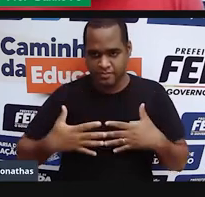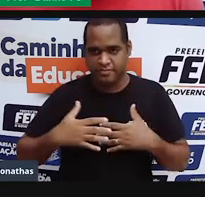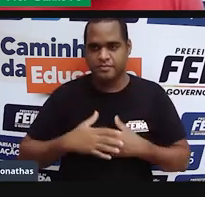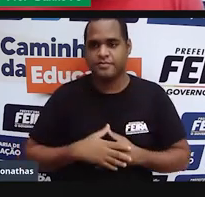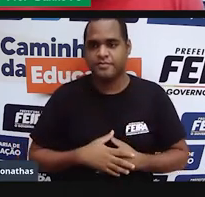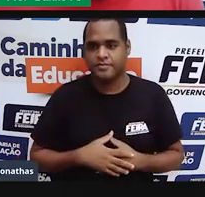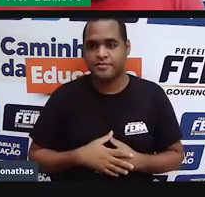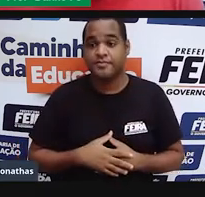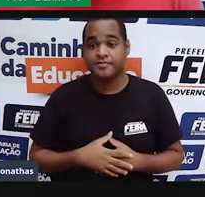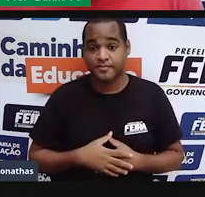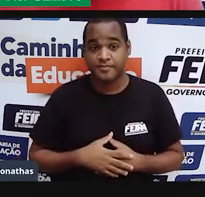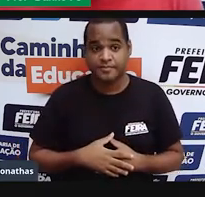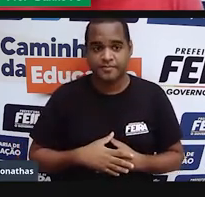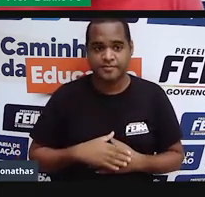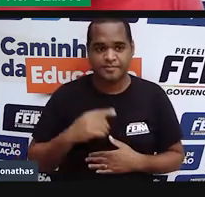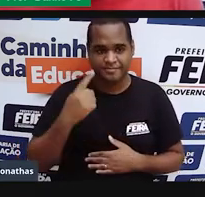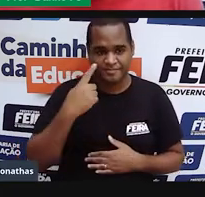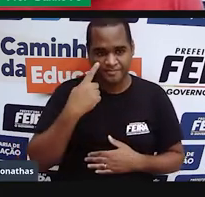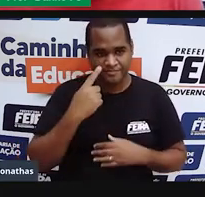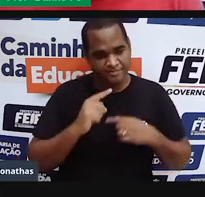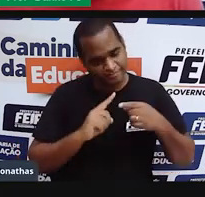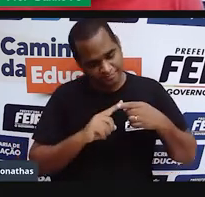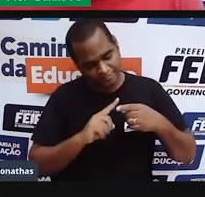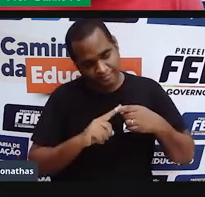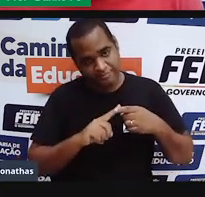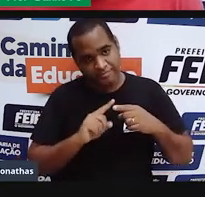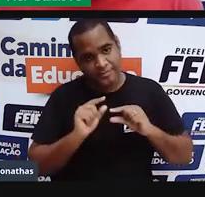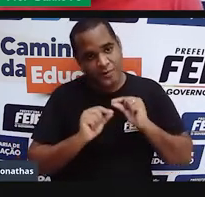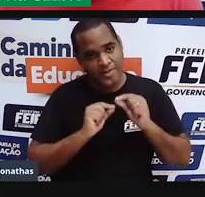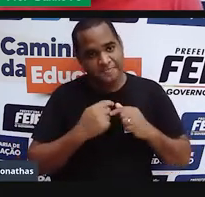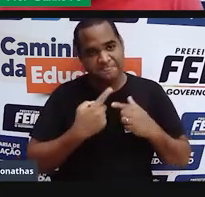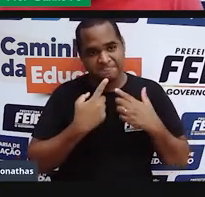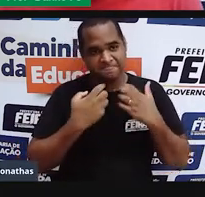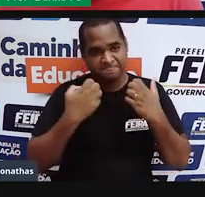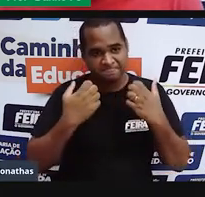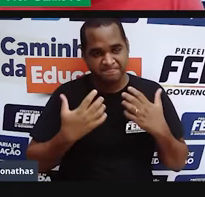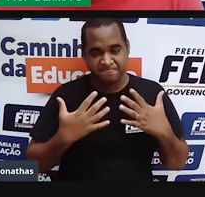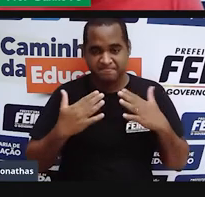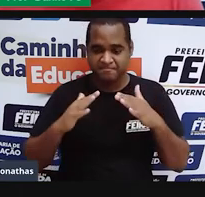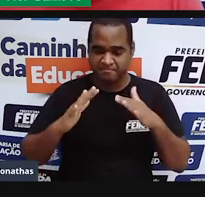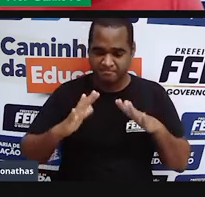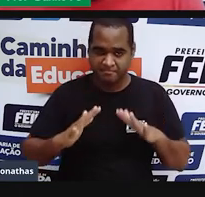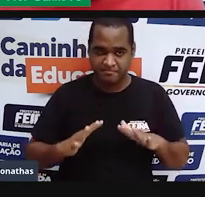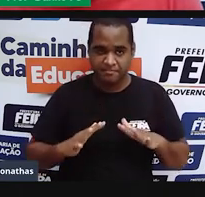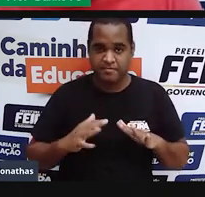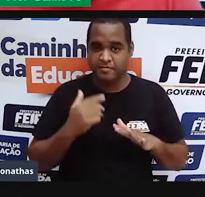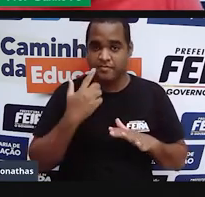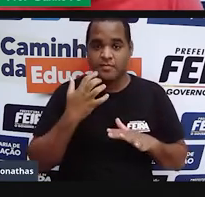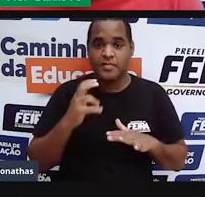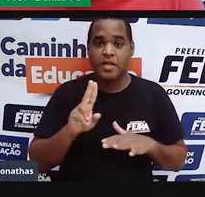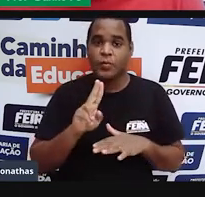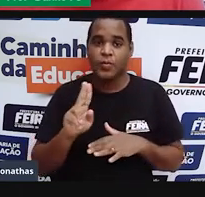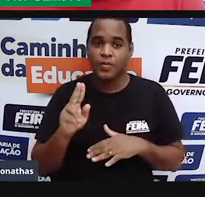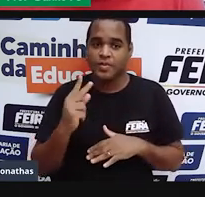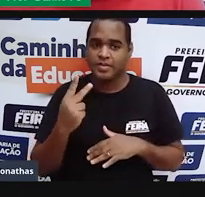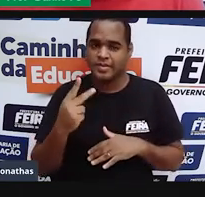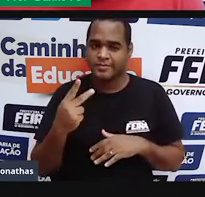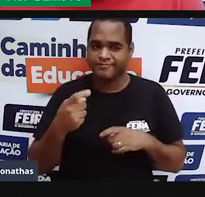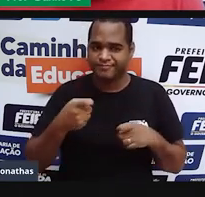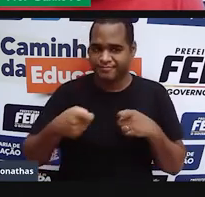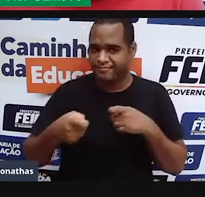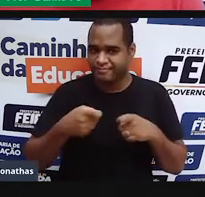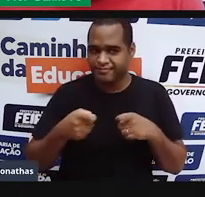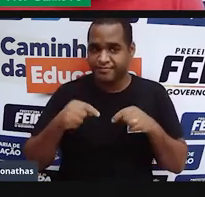Pois bem, gente. A primeira coisa que eu queria desconstruir com vocês é o nome dessa guerra. Aqui